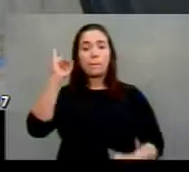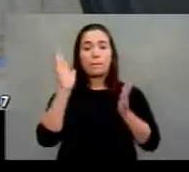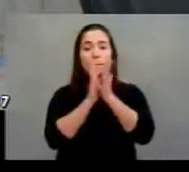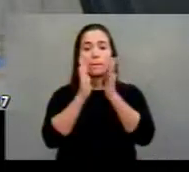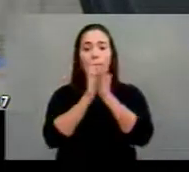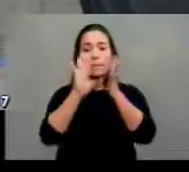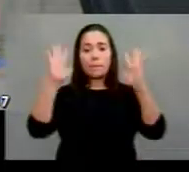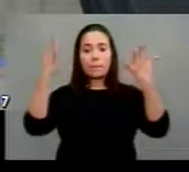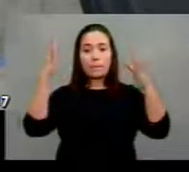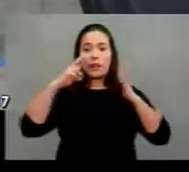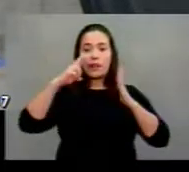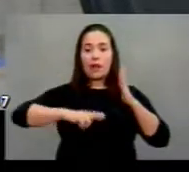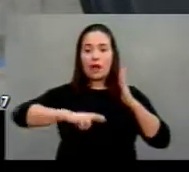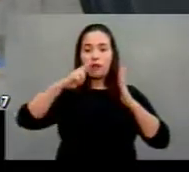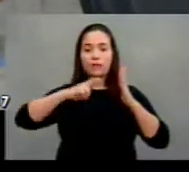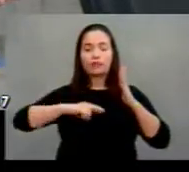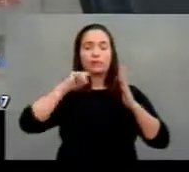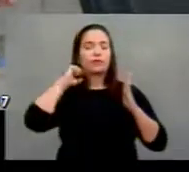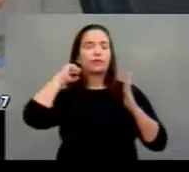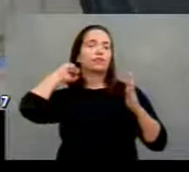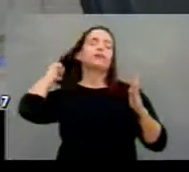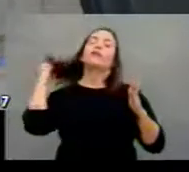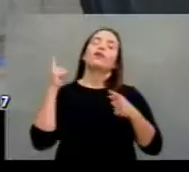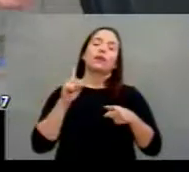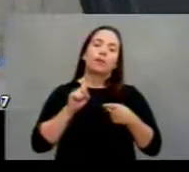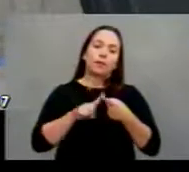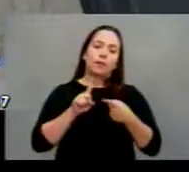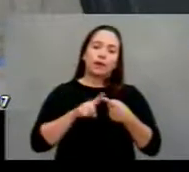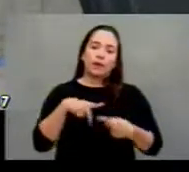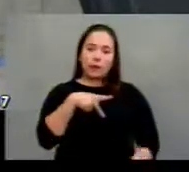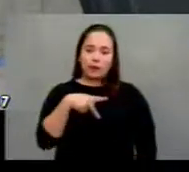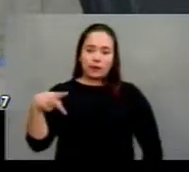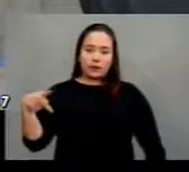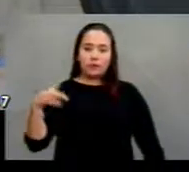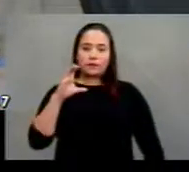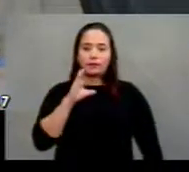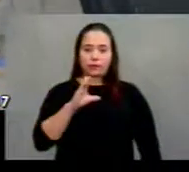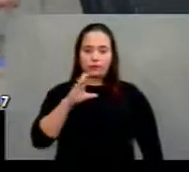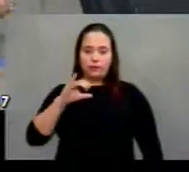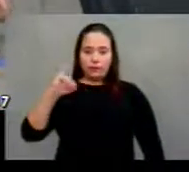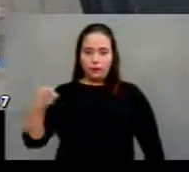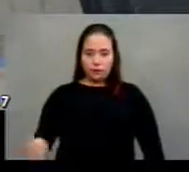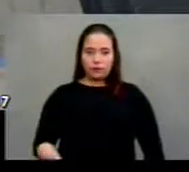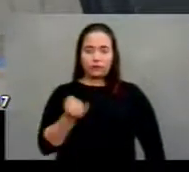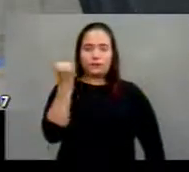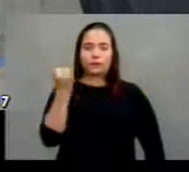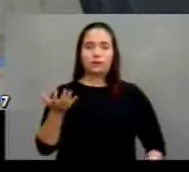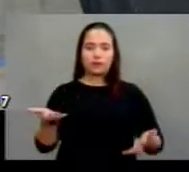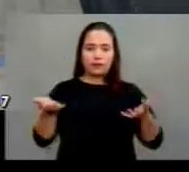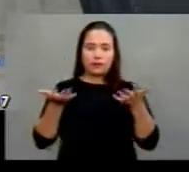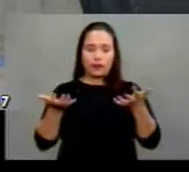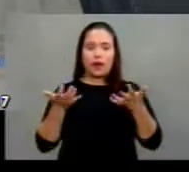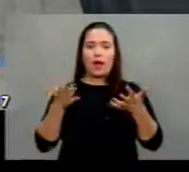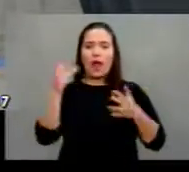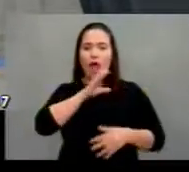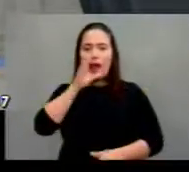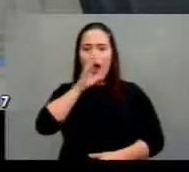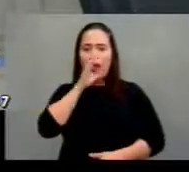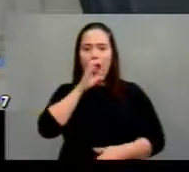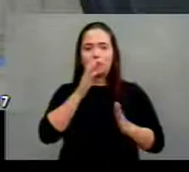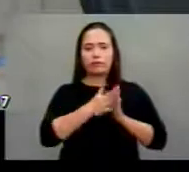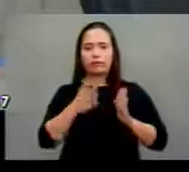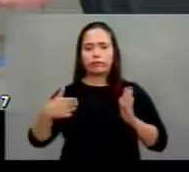parabenizar o relator, quero parabenizar, inclusive, o presidente da CCJ, que está querendo dar celeridade